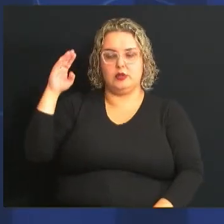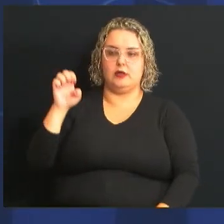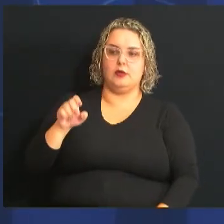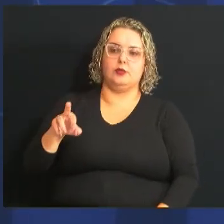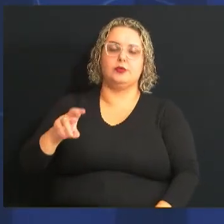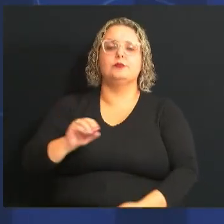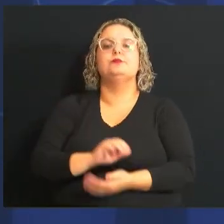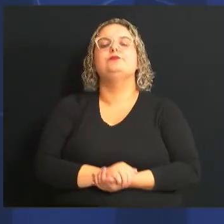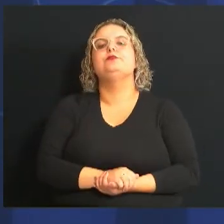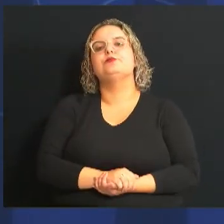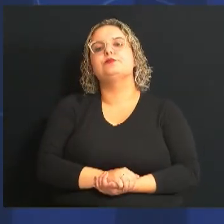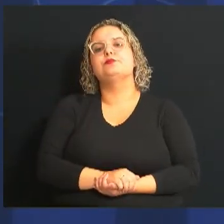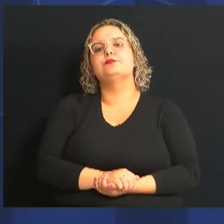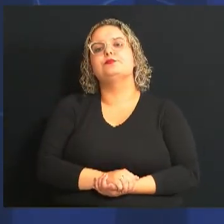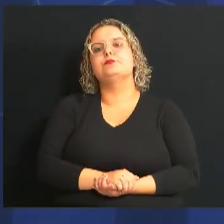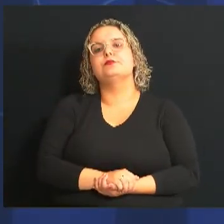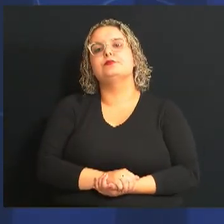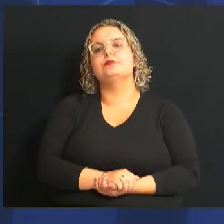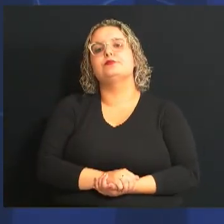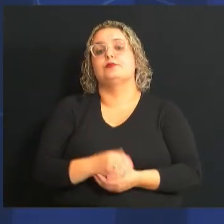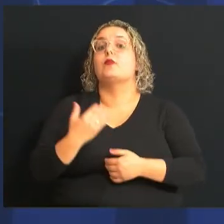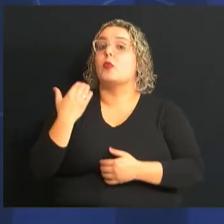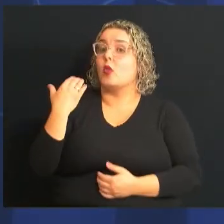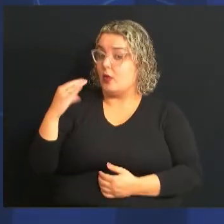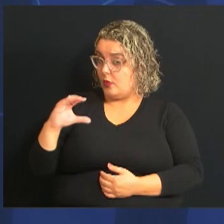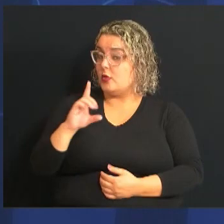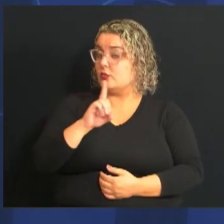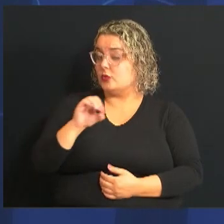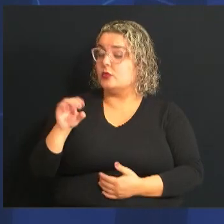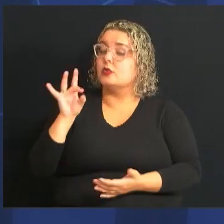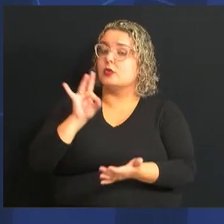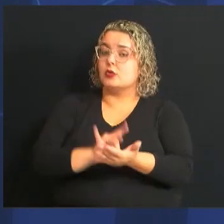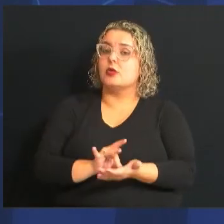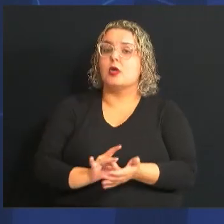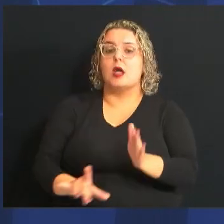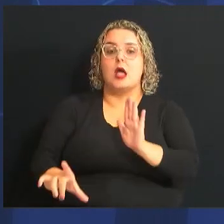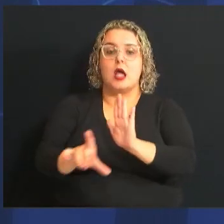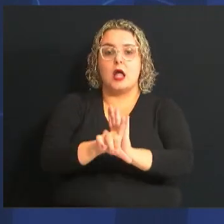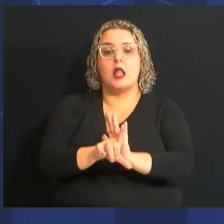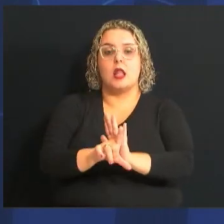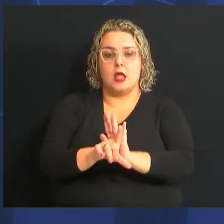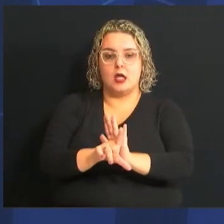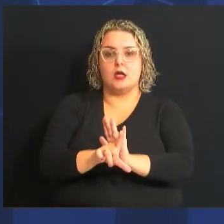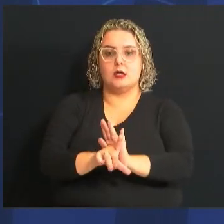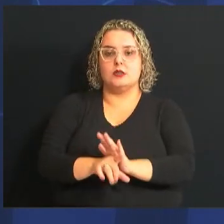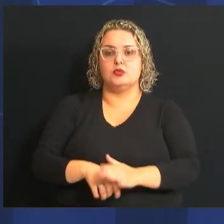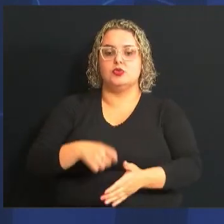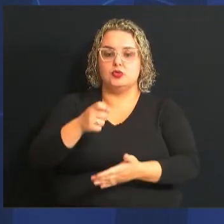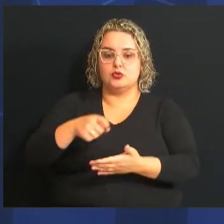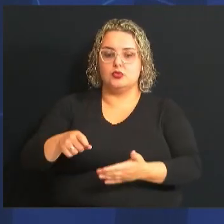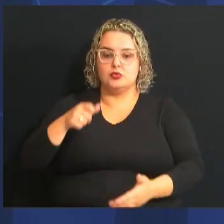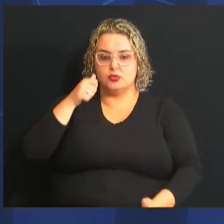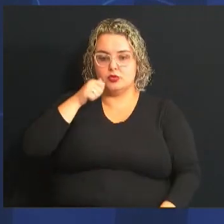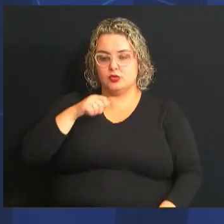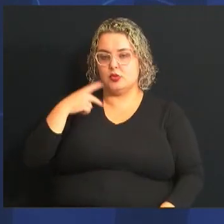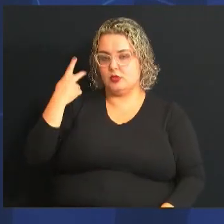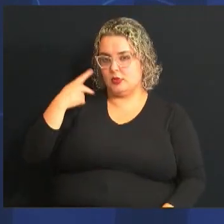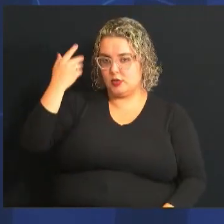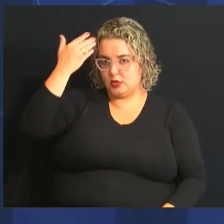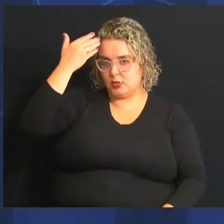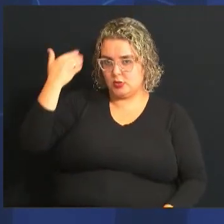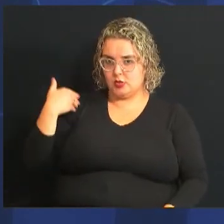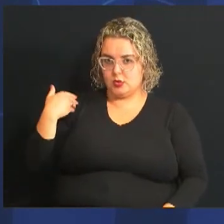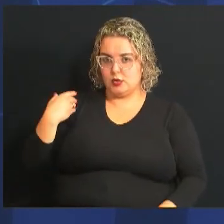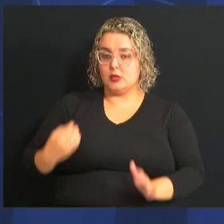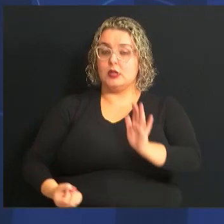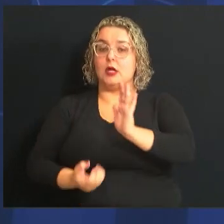E olha só, foi publicada no Diário Oficial a lei de autoria da vereadora Débora Palermo, que institui na rede